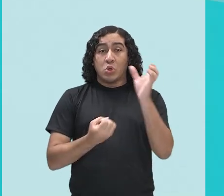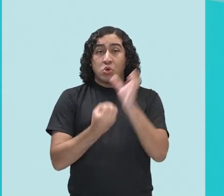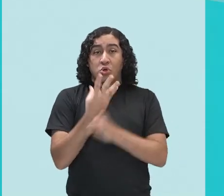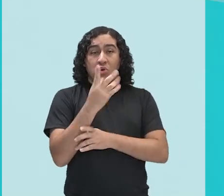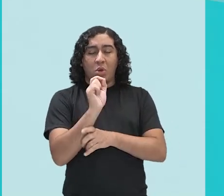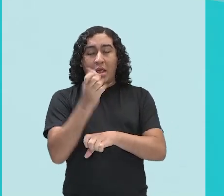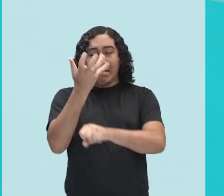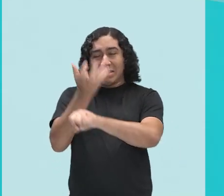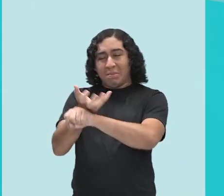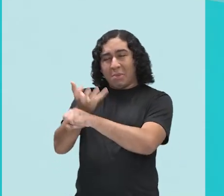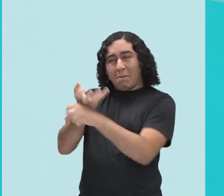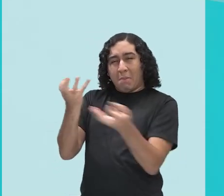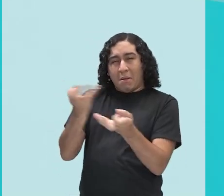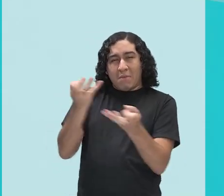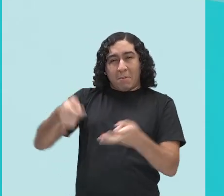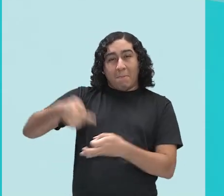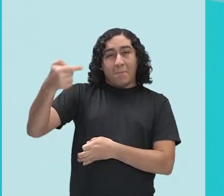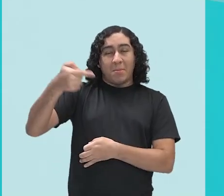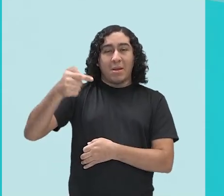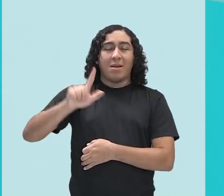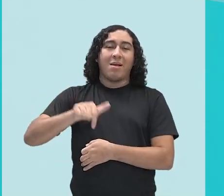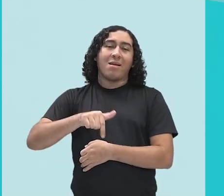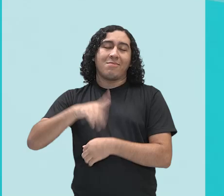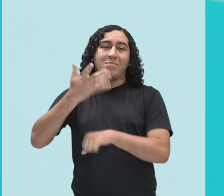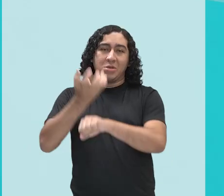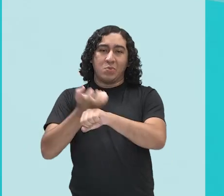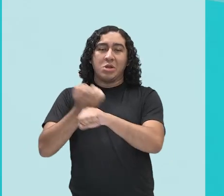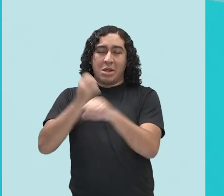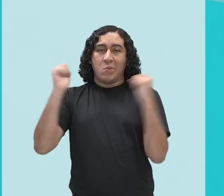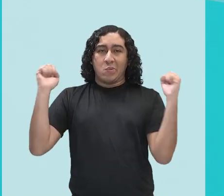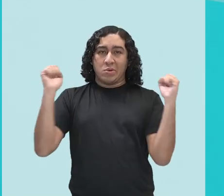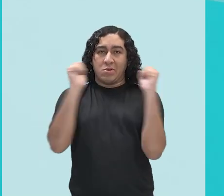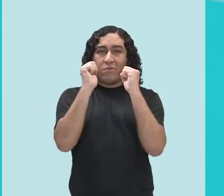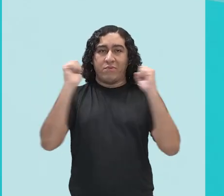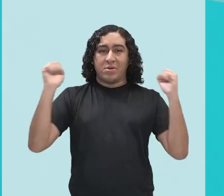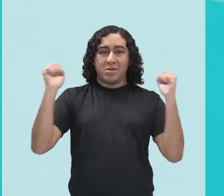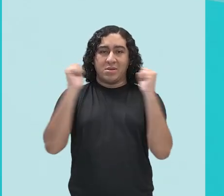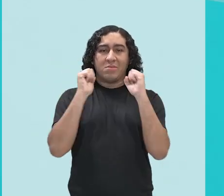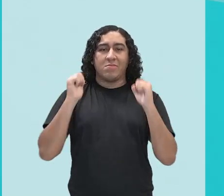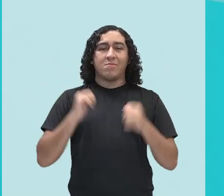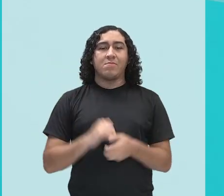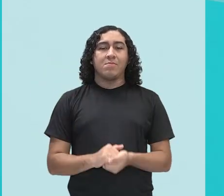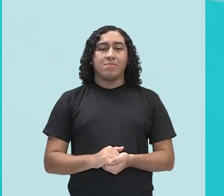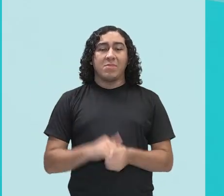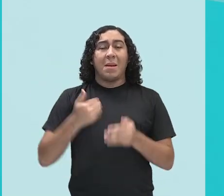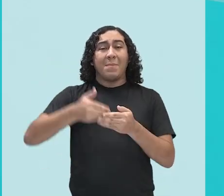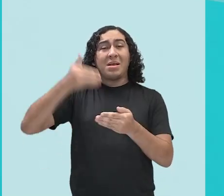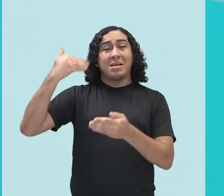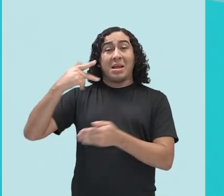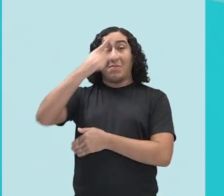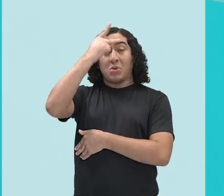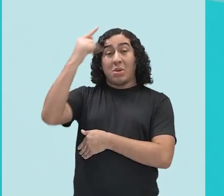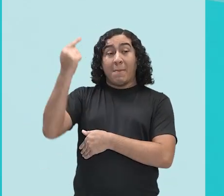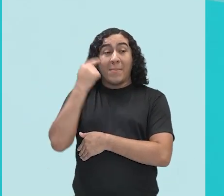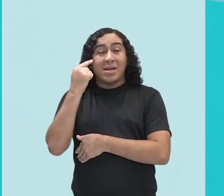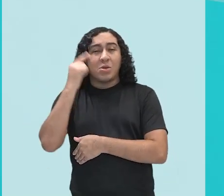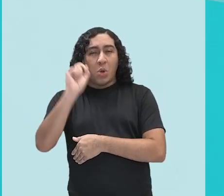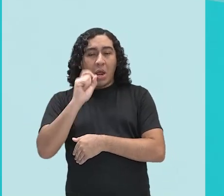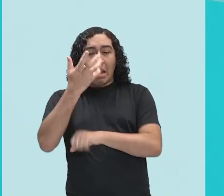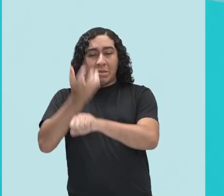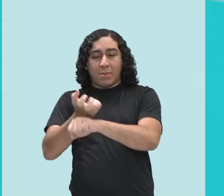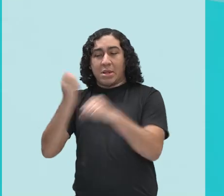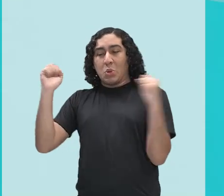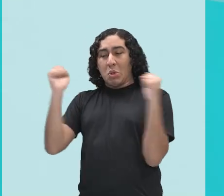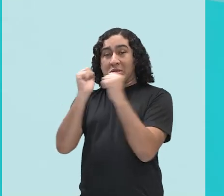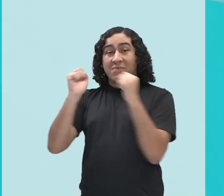disciplina mais legal de todas, chamada Educação Física, né, que naquela época, nos primórdios, era muito confundida com a ginástica. Achava-se que